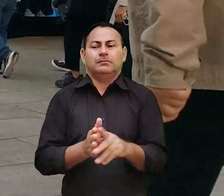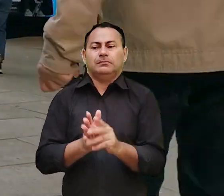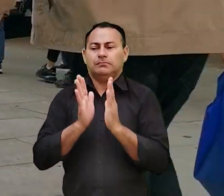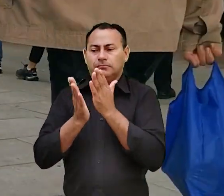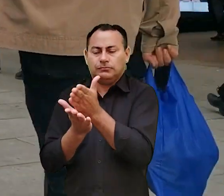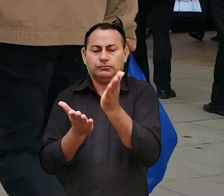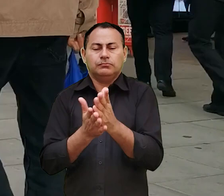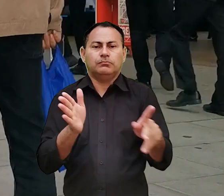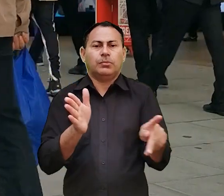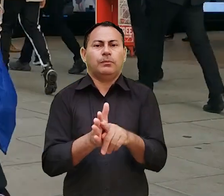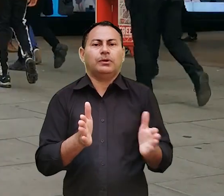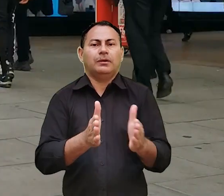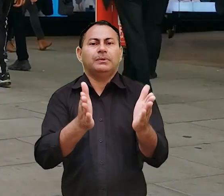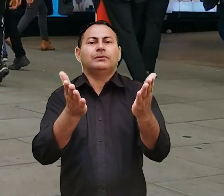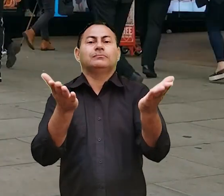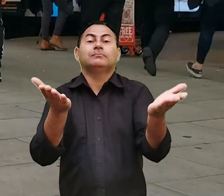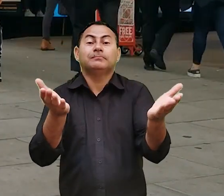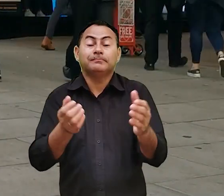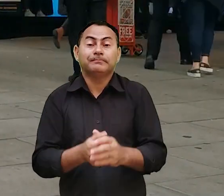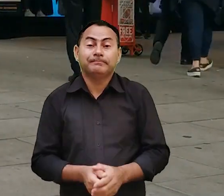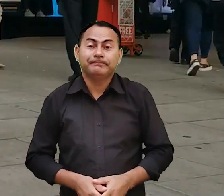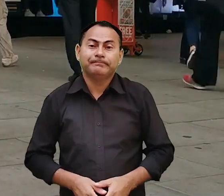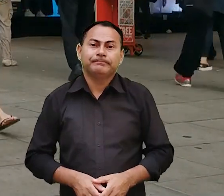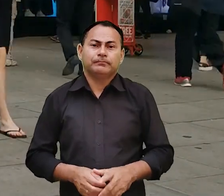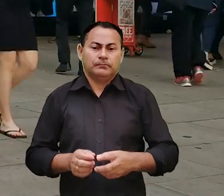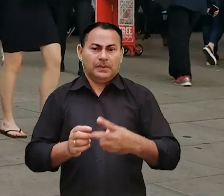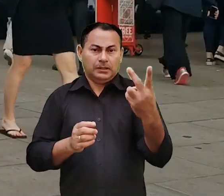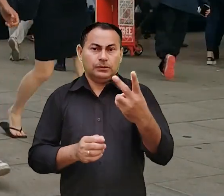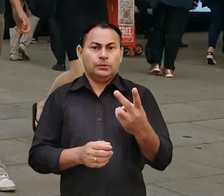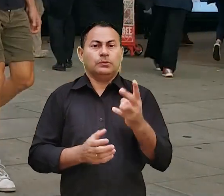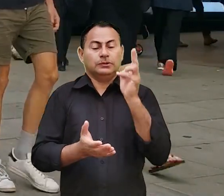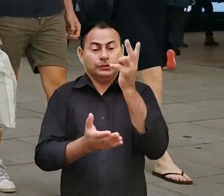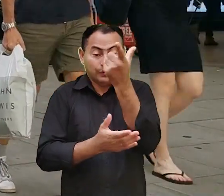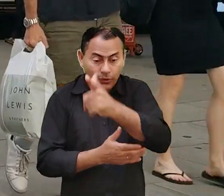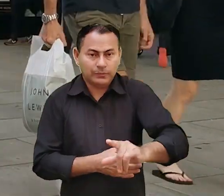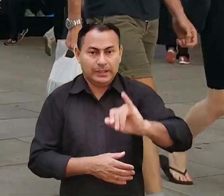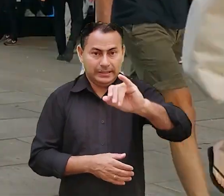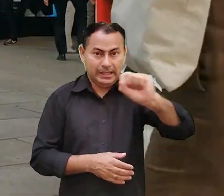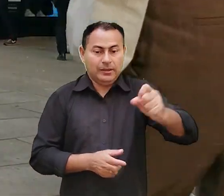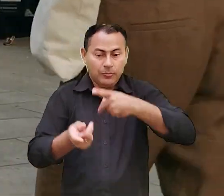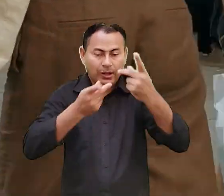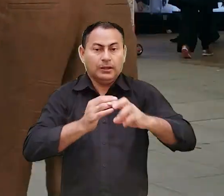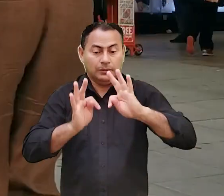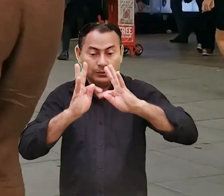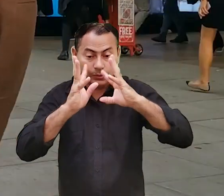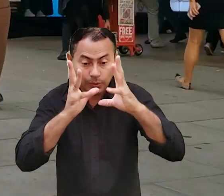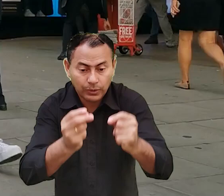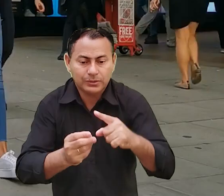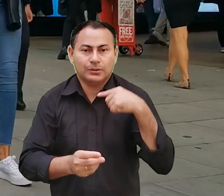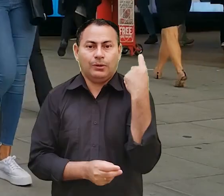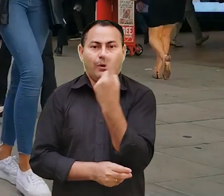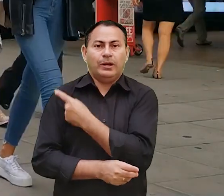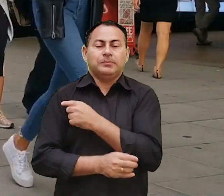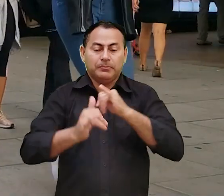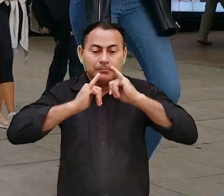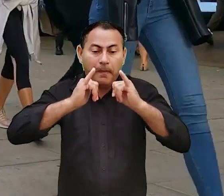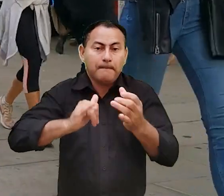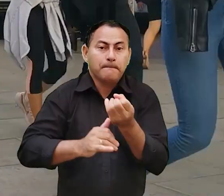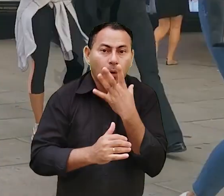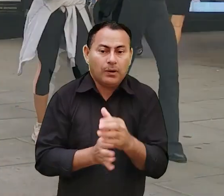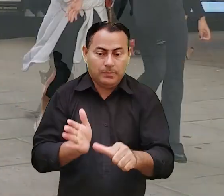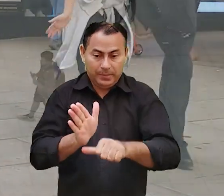nós se voltou para o seu próprio caminho. Na segunda vez que Isaías usa a expressão todos nós, ele dá uma notícia